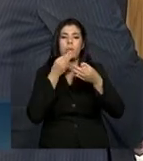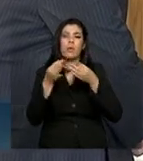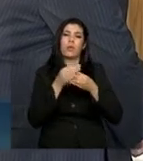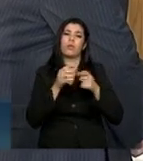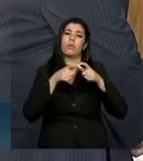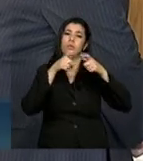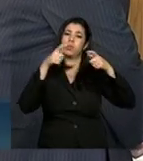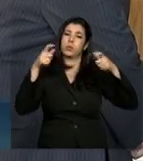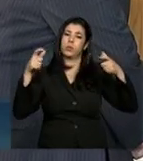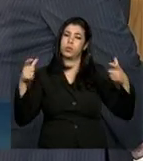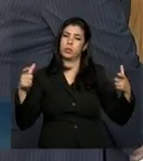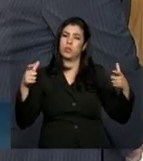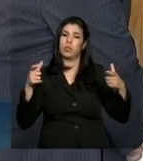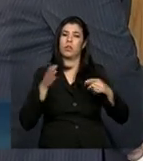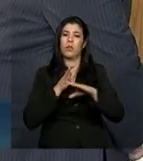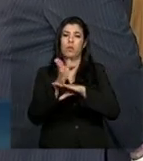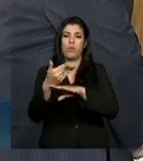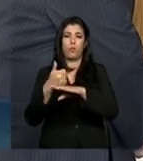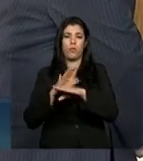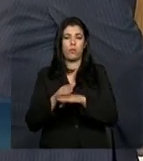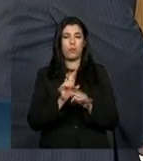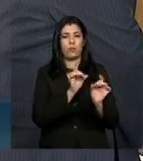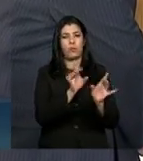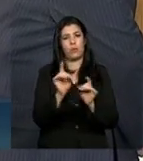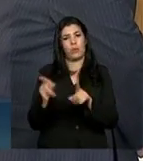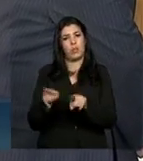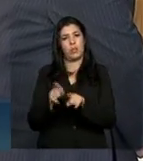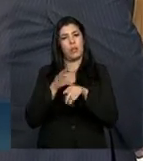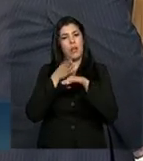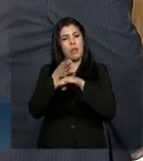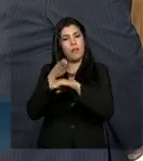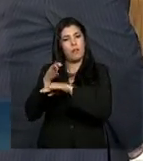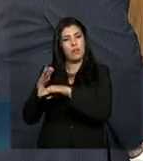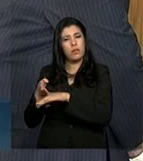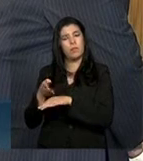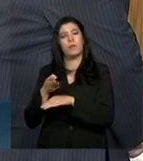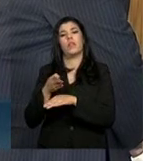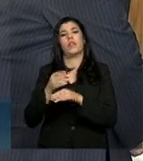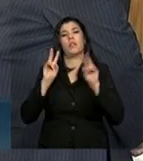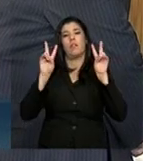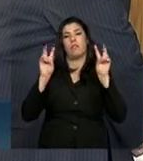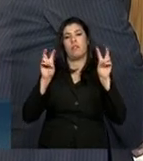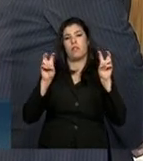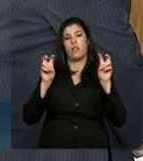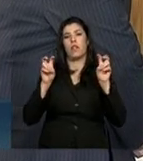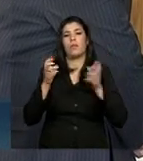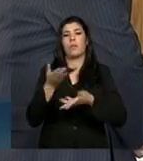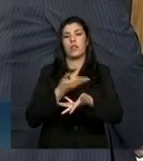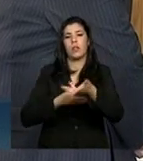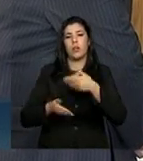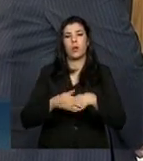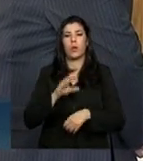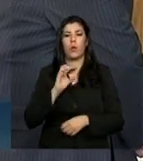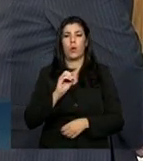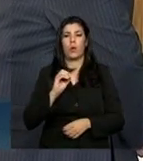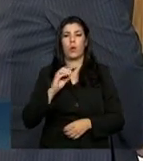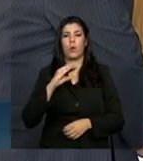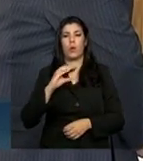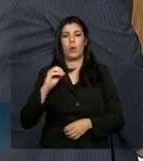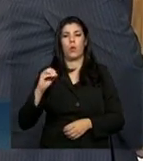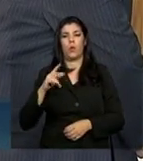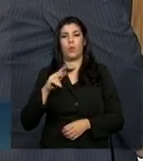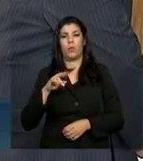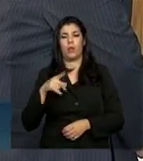a ampliação do fluxo comercial e de investimentos, além de temas relacionados à cooperação nas áreas de